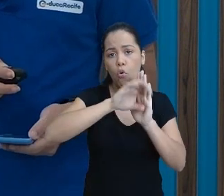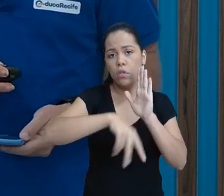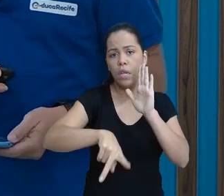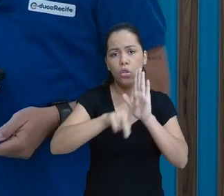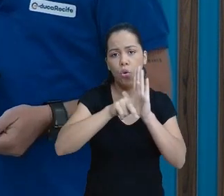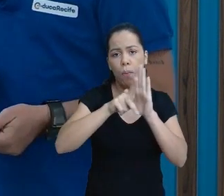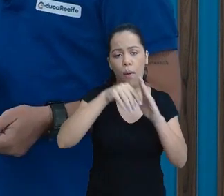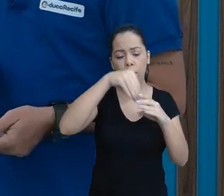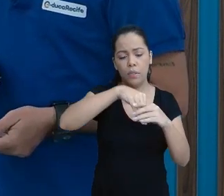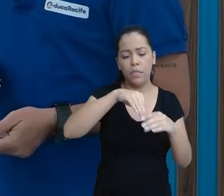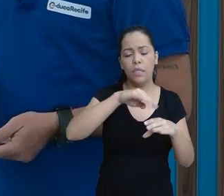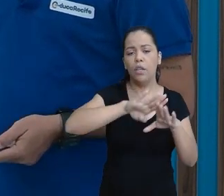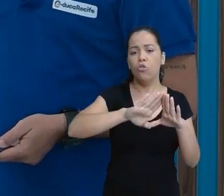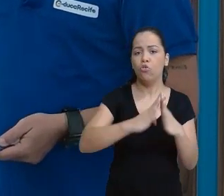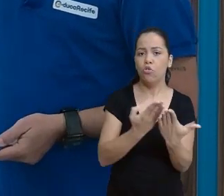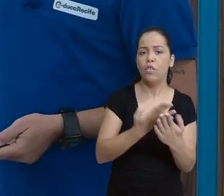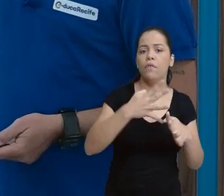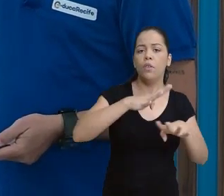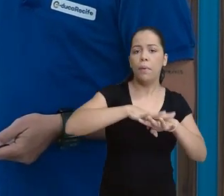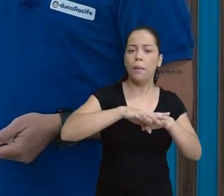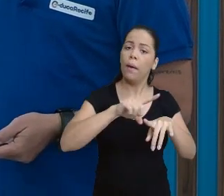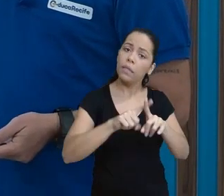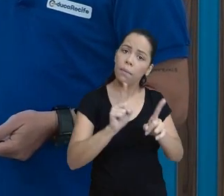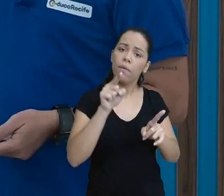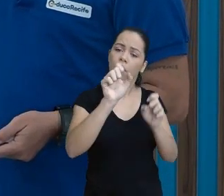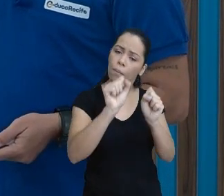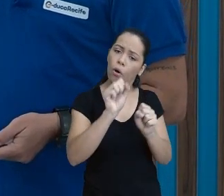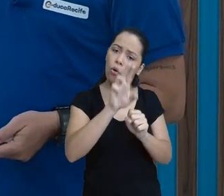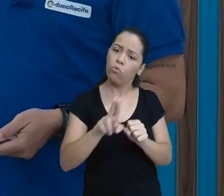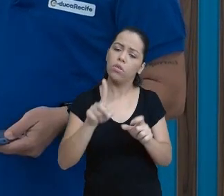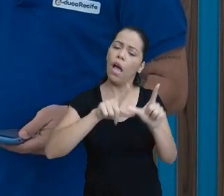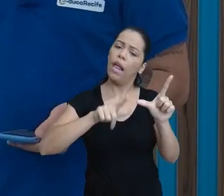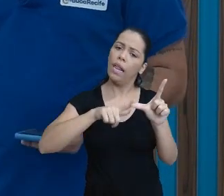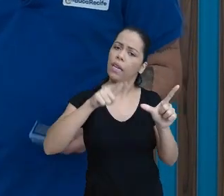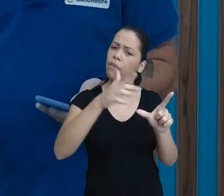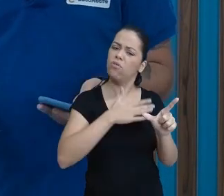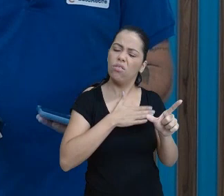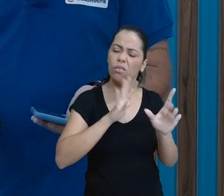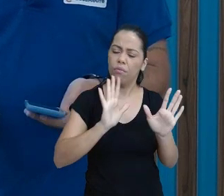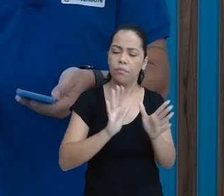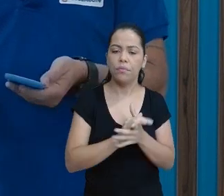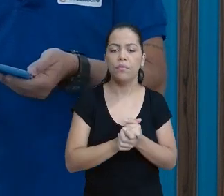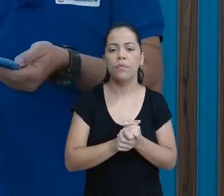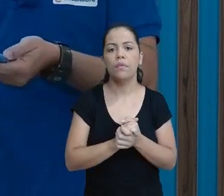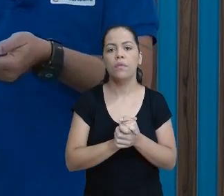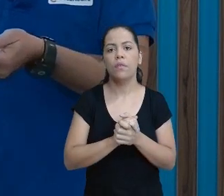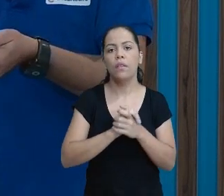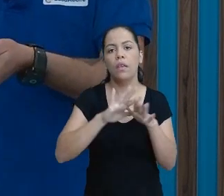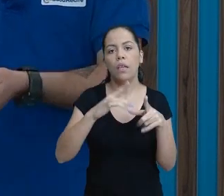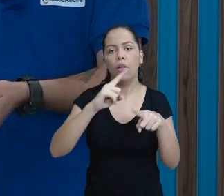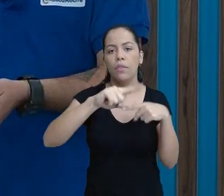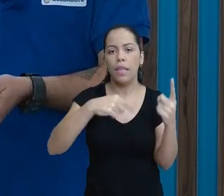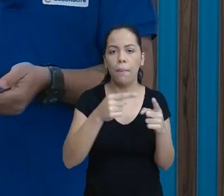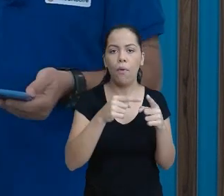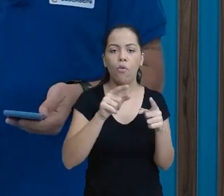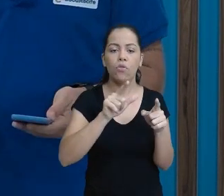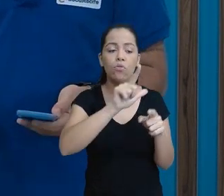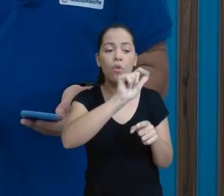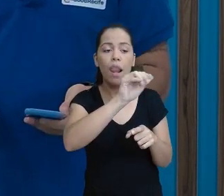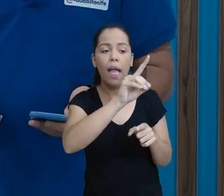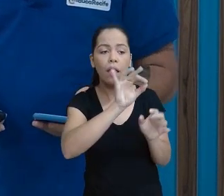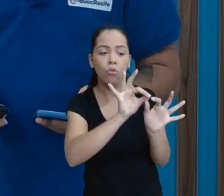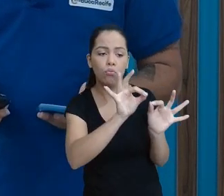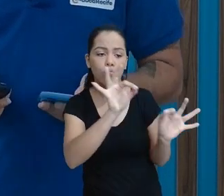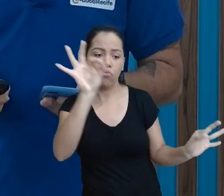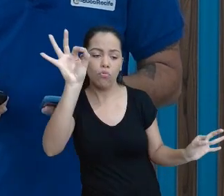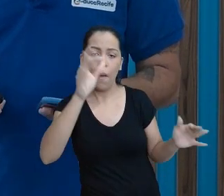achar melhor, tá certo? Então, aquele lado ali, aquele lado maior, que já já ele vai receber um nome específico, vocês vão